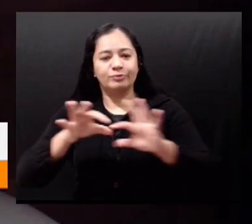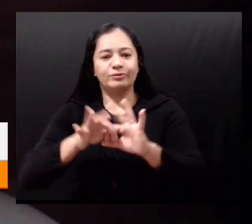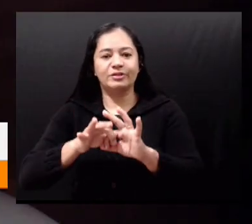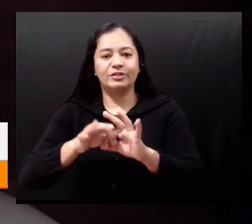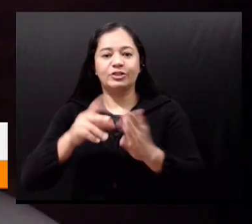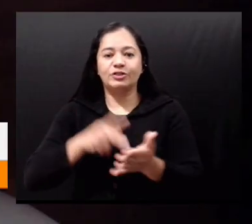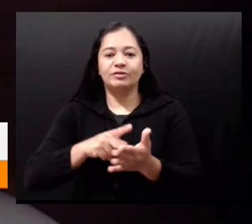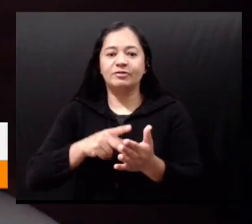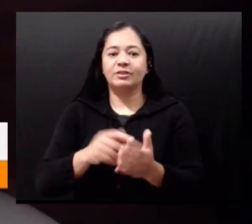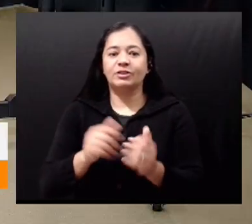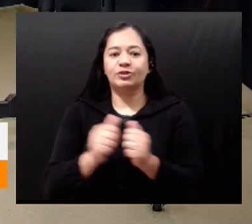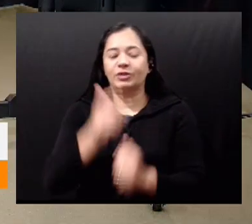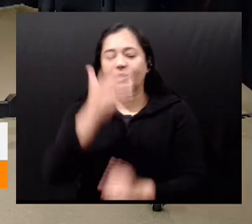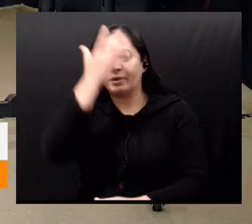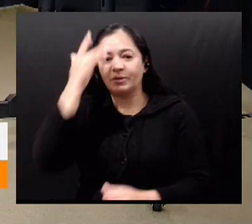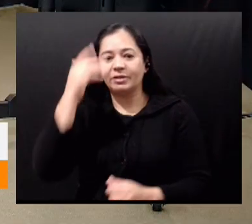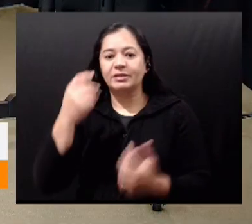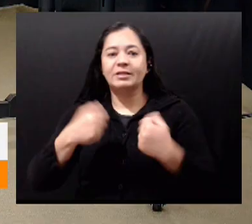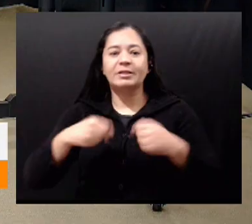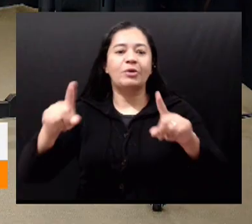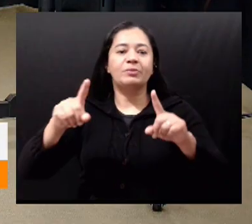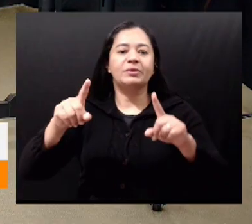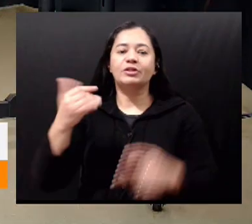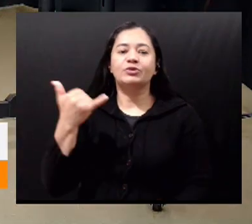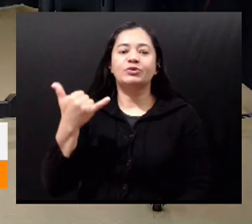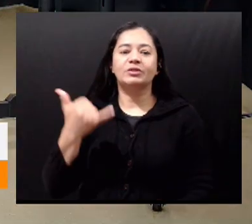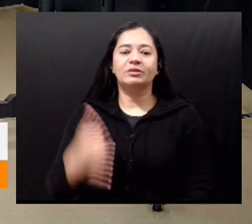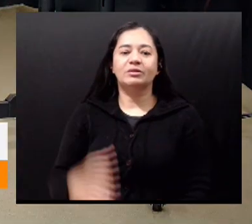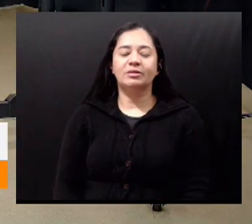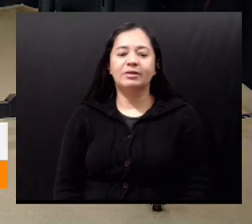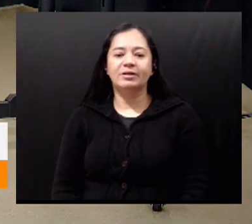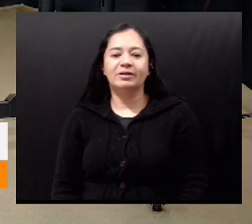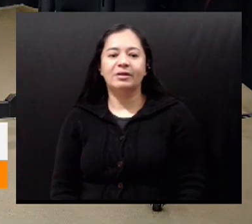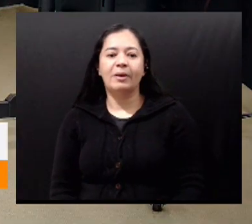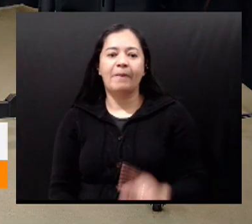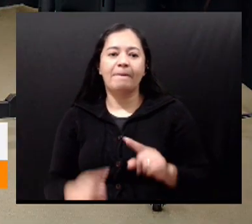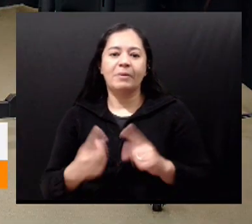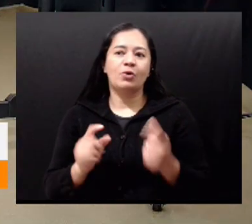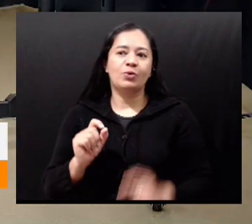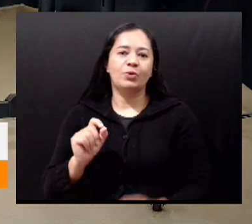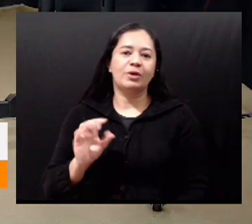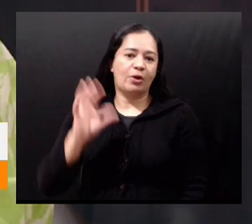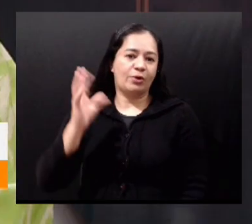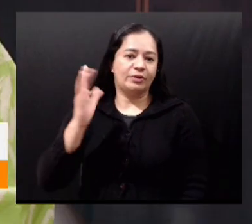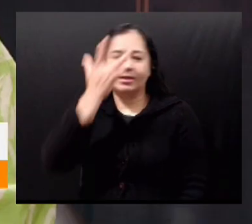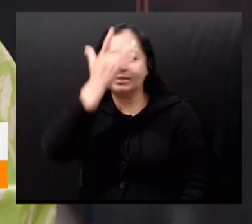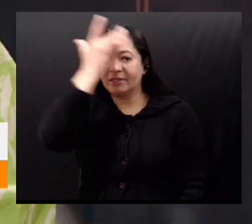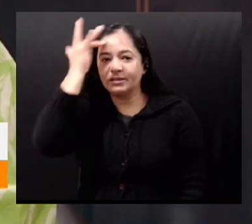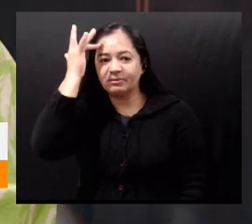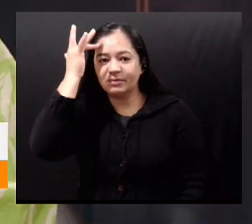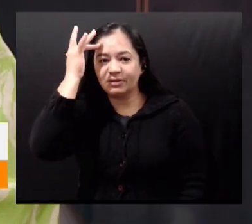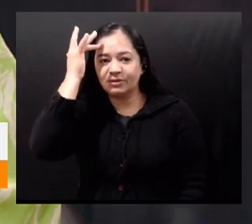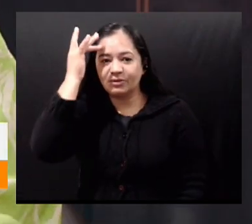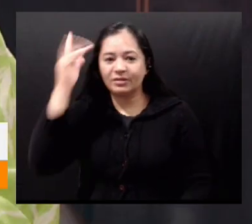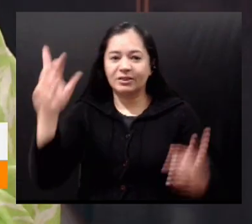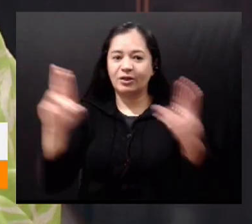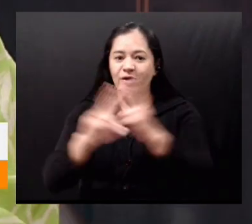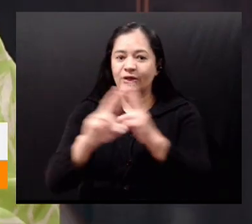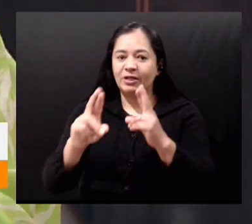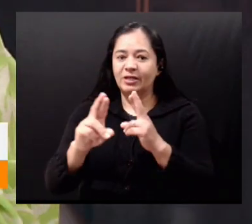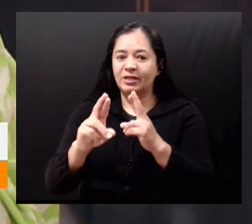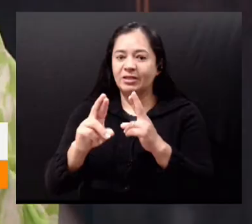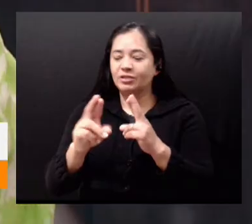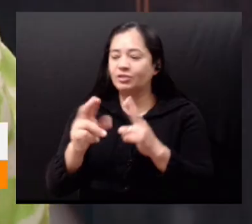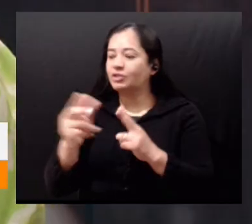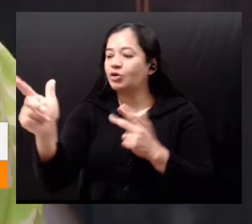celular. Engraçado, né, Yara? As pessoas deixam de se relacionar com o outro, mas não